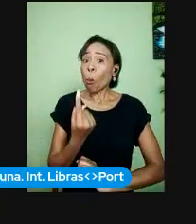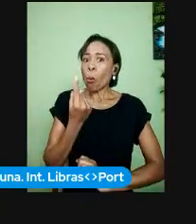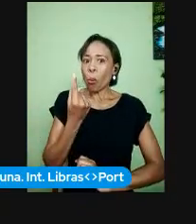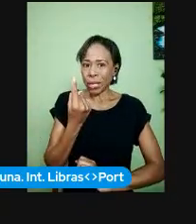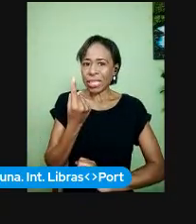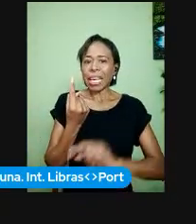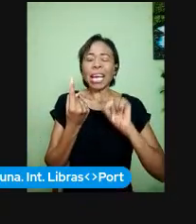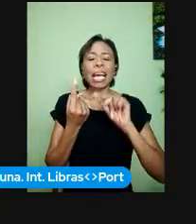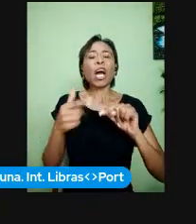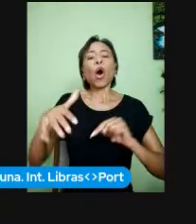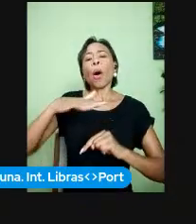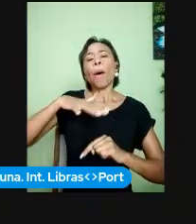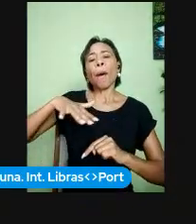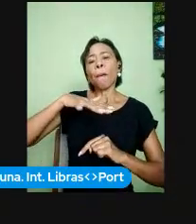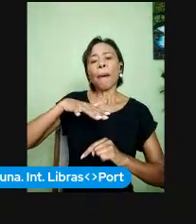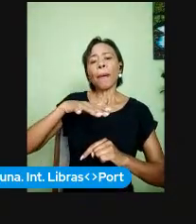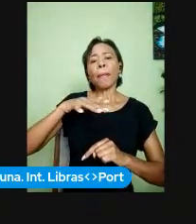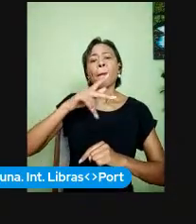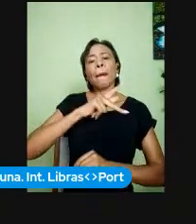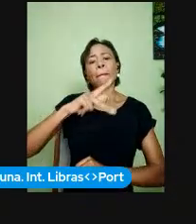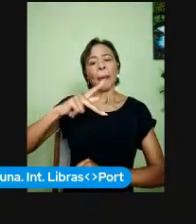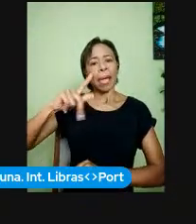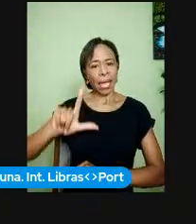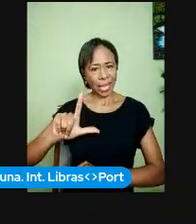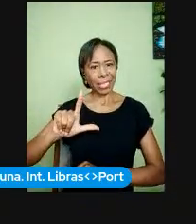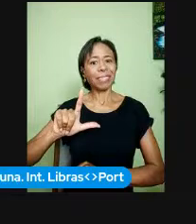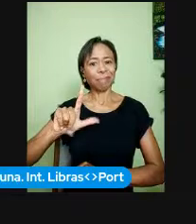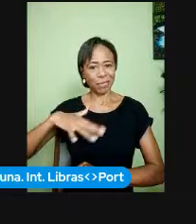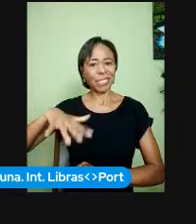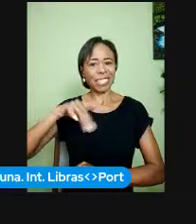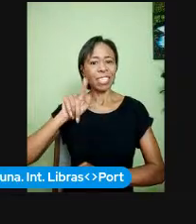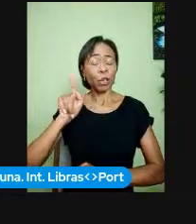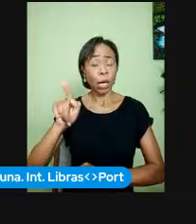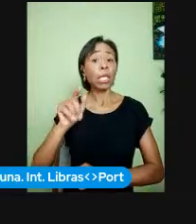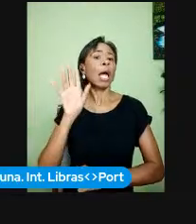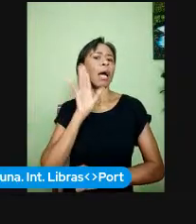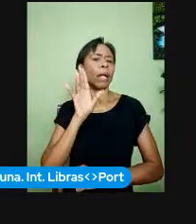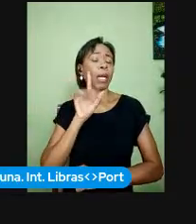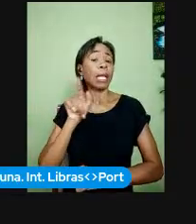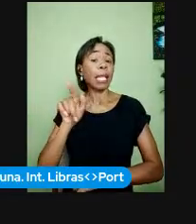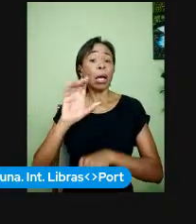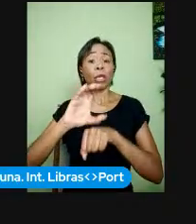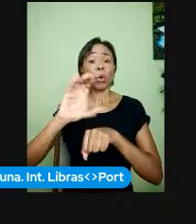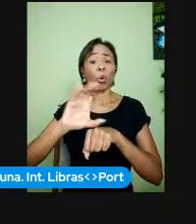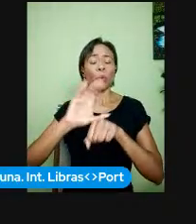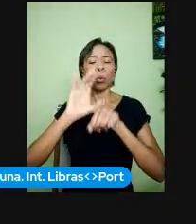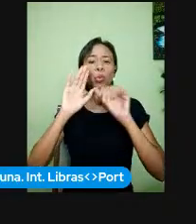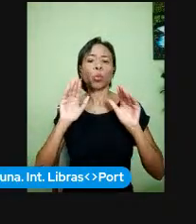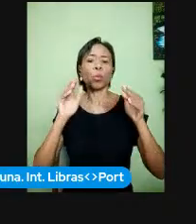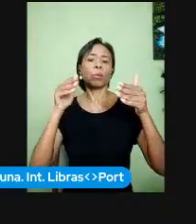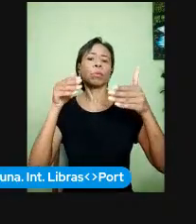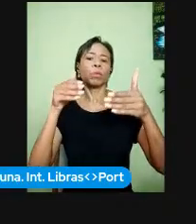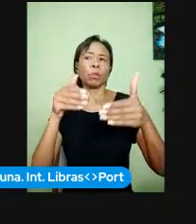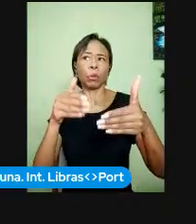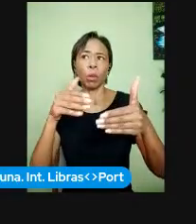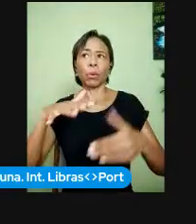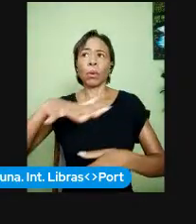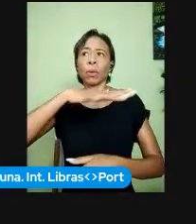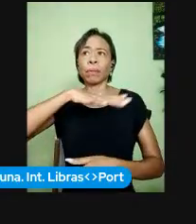dentro da Pedreira Padre Lopes, é muito legal, e atualmente nós estamos tendo um curso lá direcionado para a área